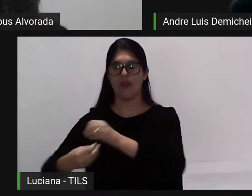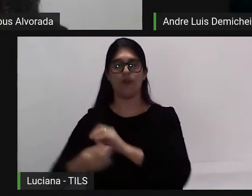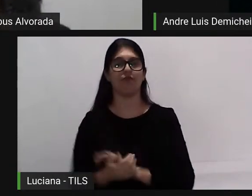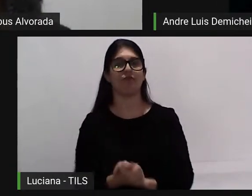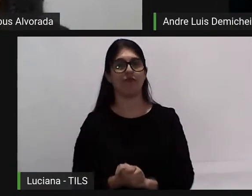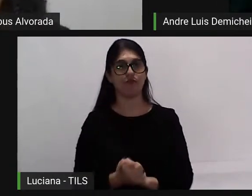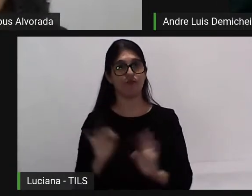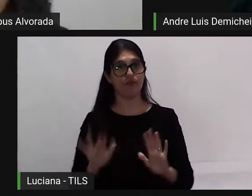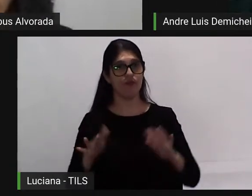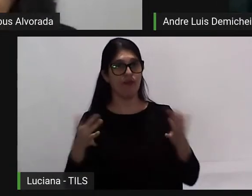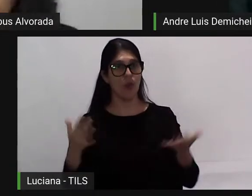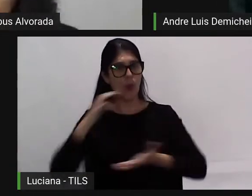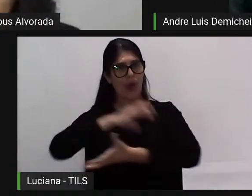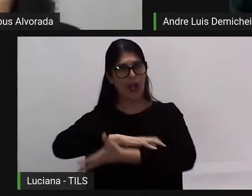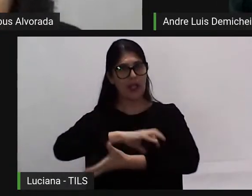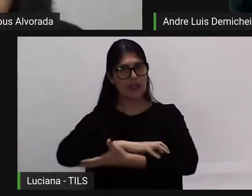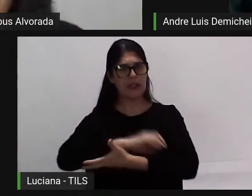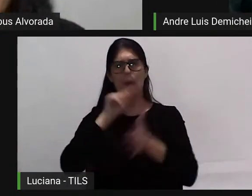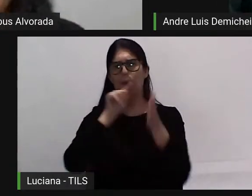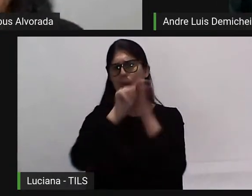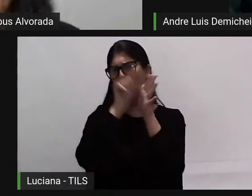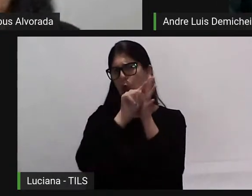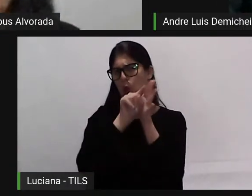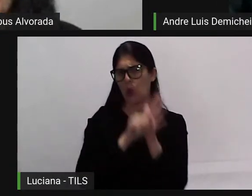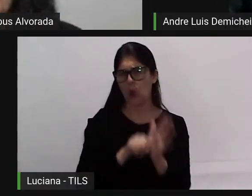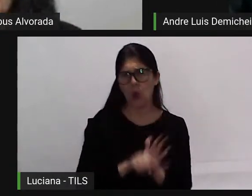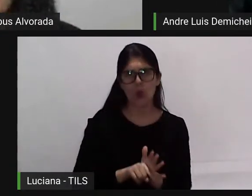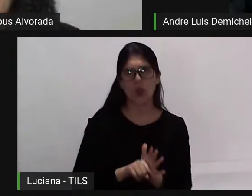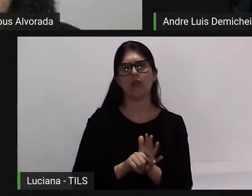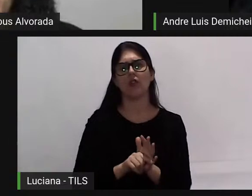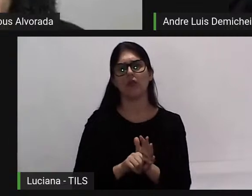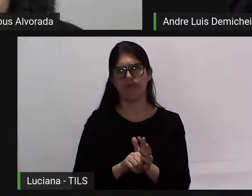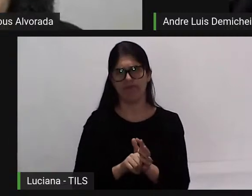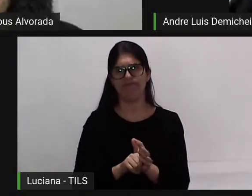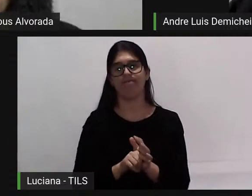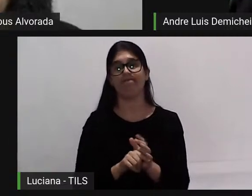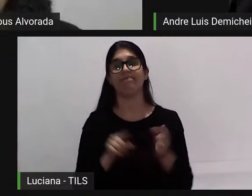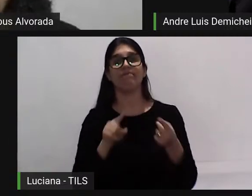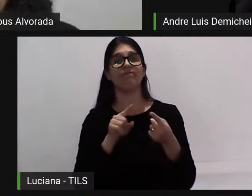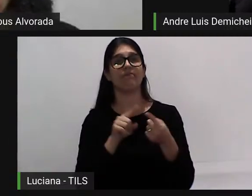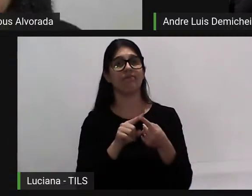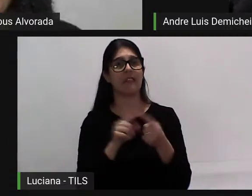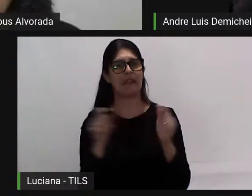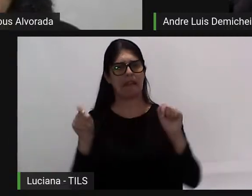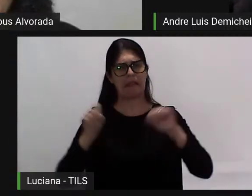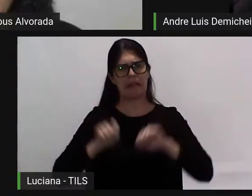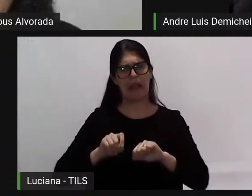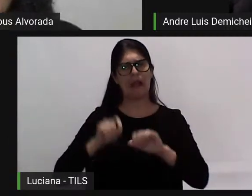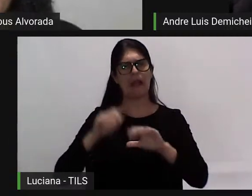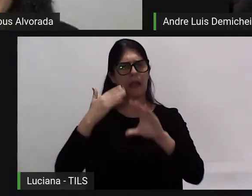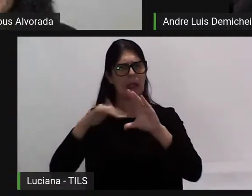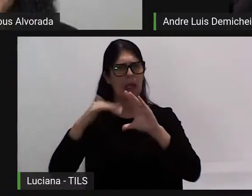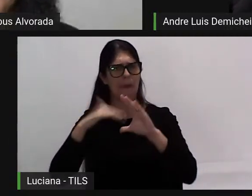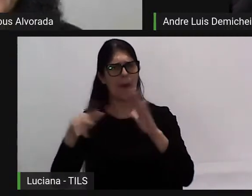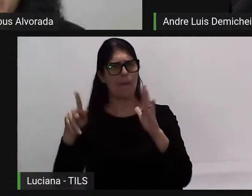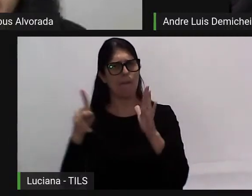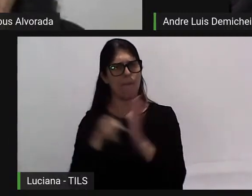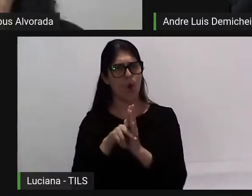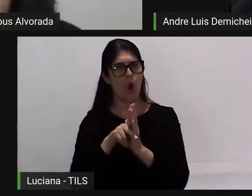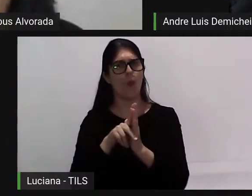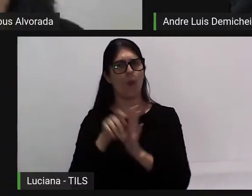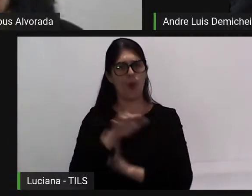André, então, o restante das perguntas podem ser encaminhadas para a equipe do ensino através do e-mail